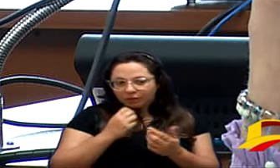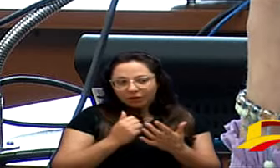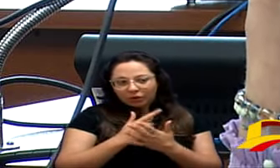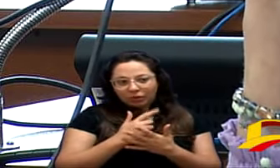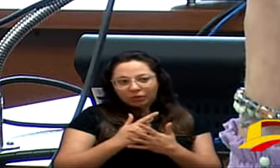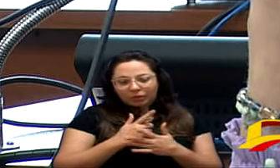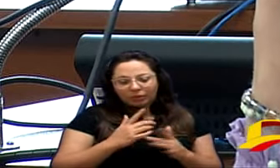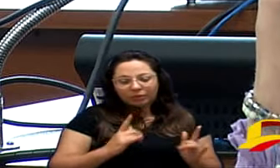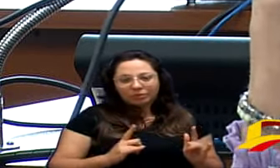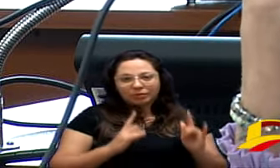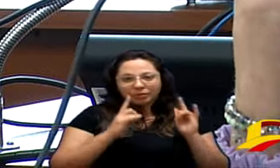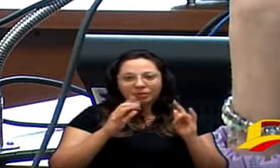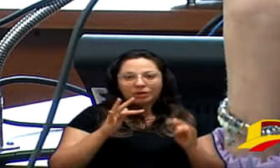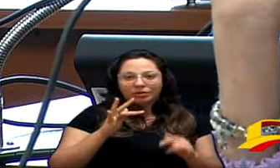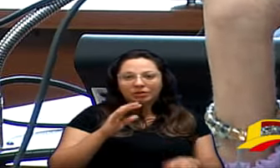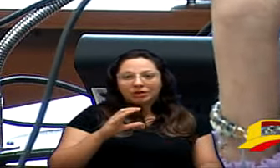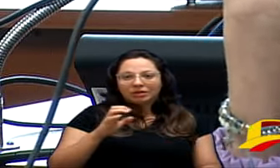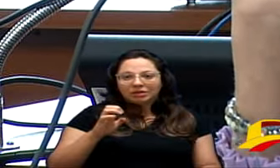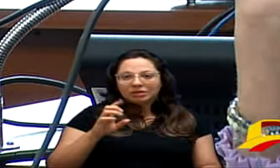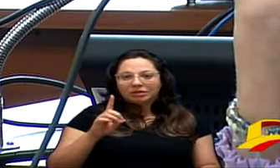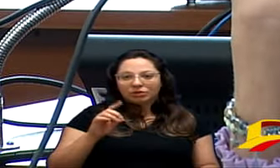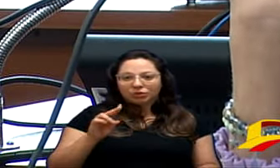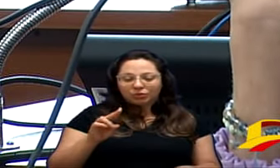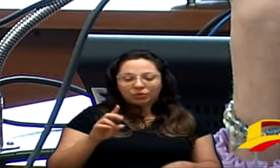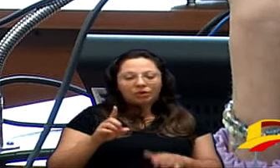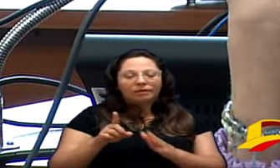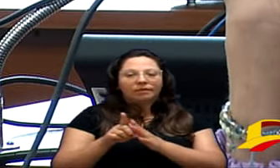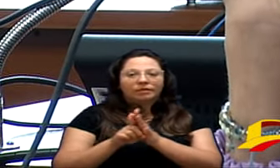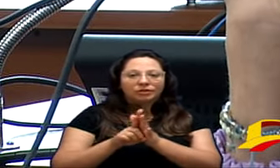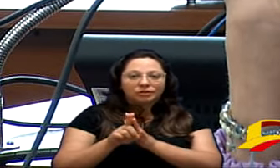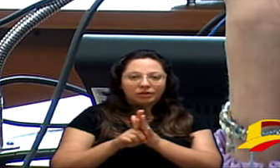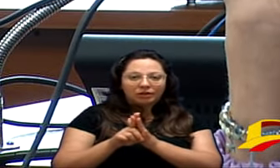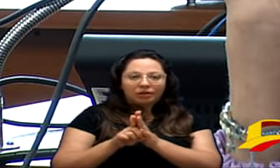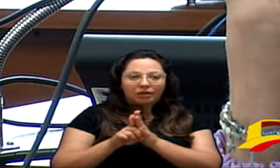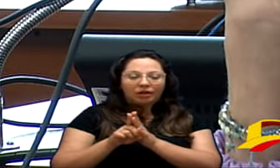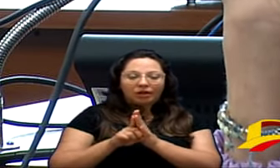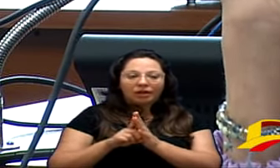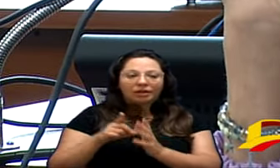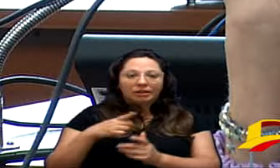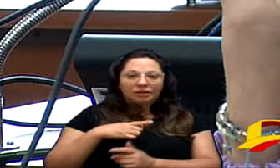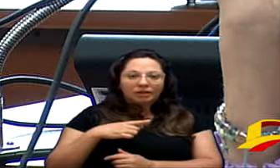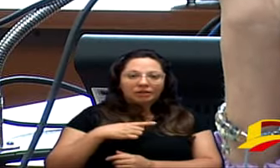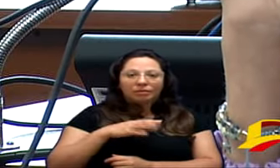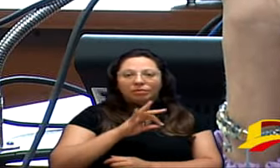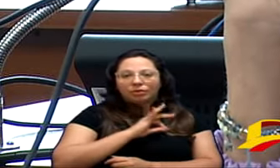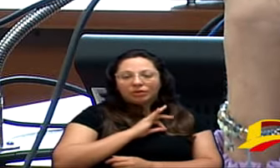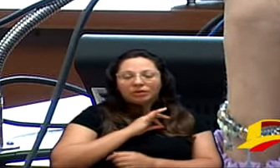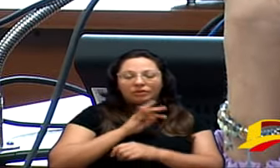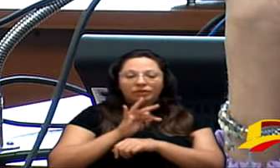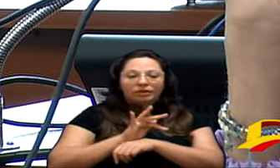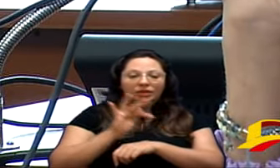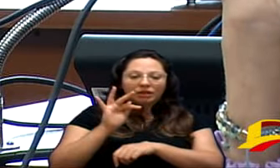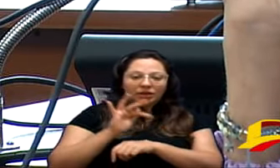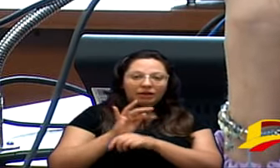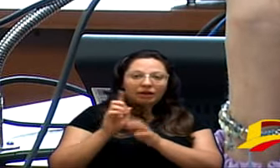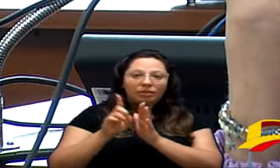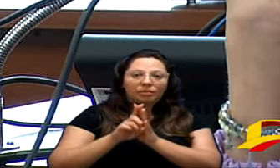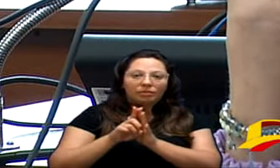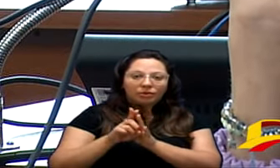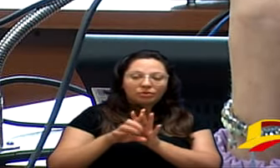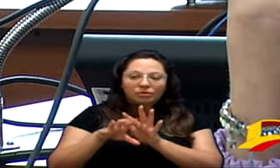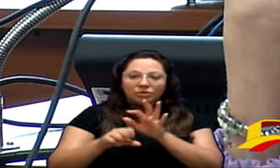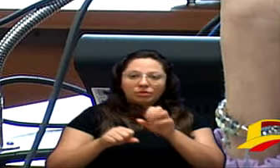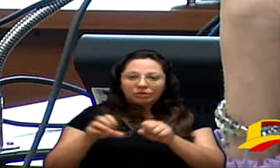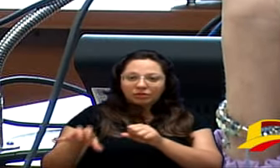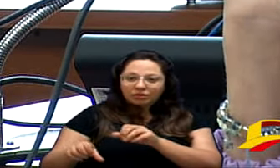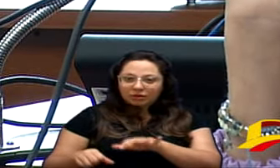CEDU Mas isso é uma questão que tá sendo investigada tivemos até a polícia federal algumas semanas fazendo busca e apreensão